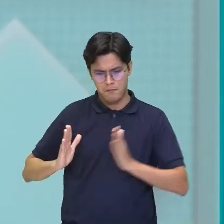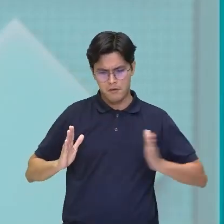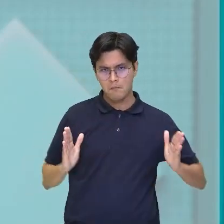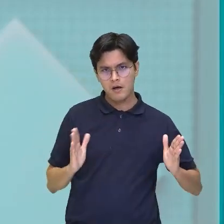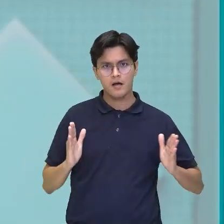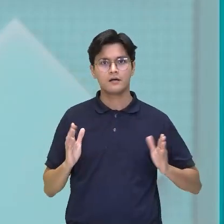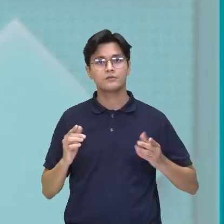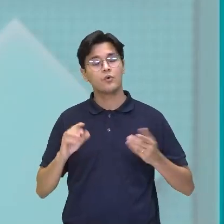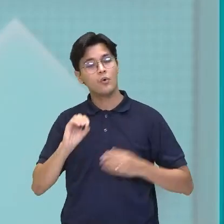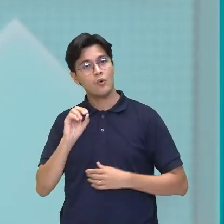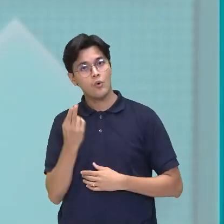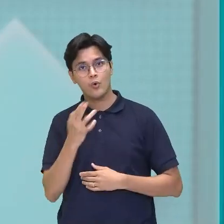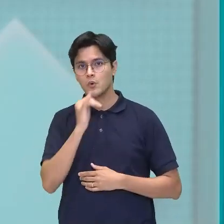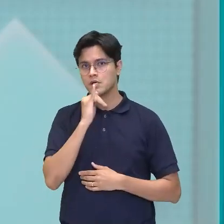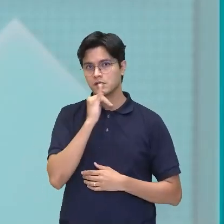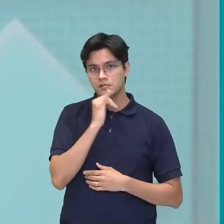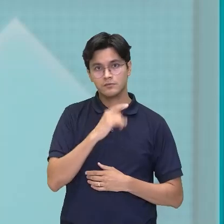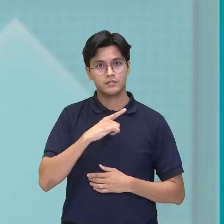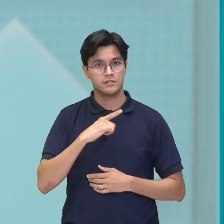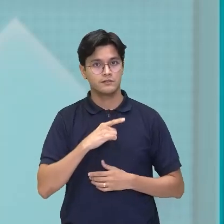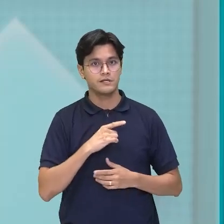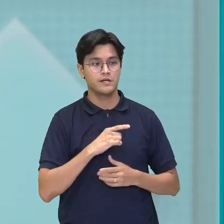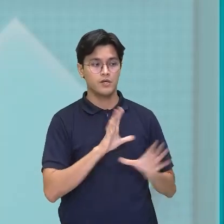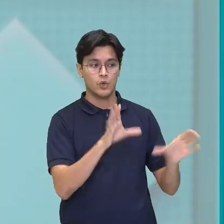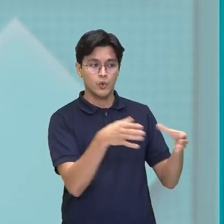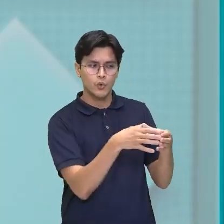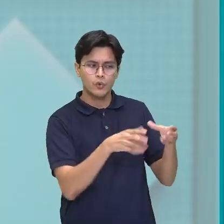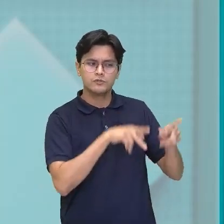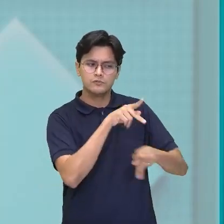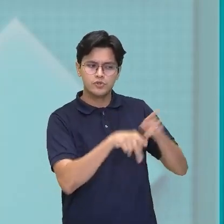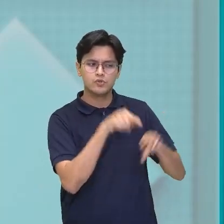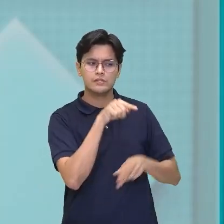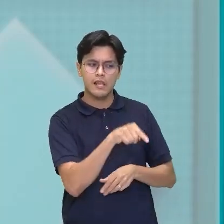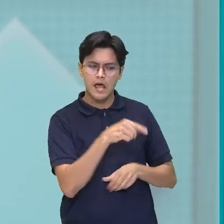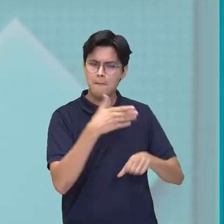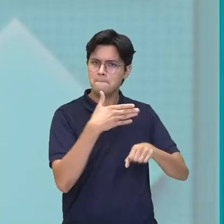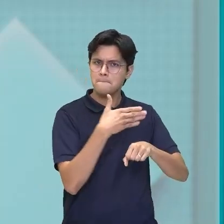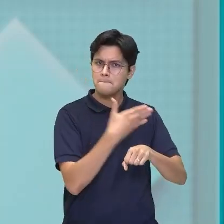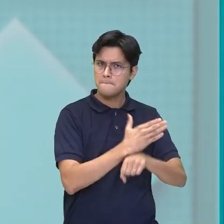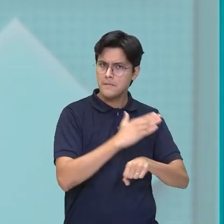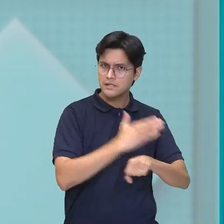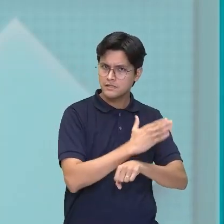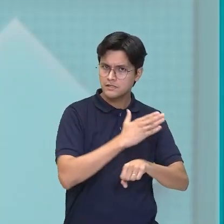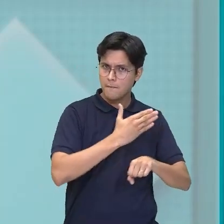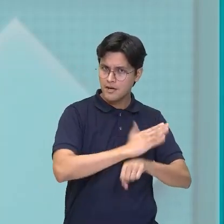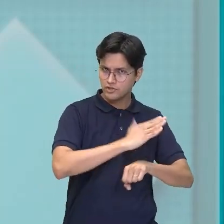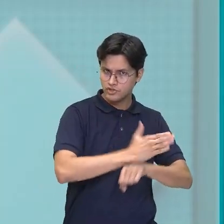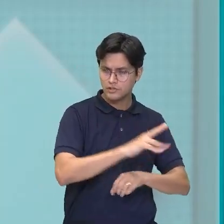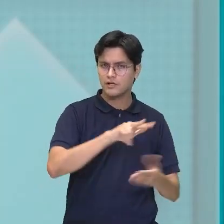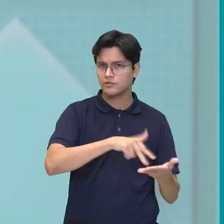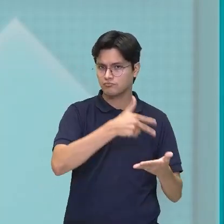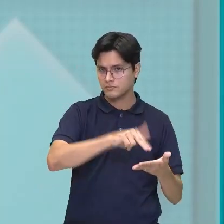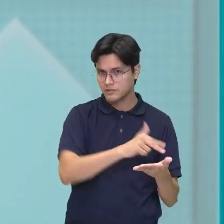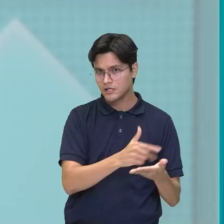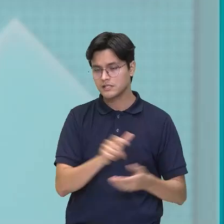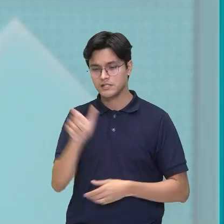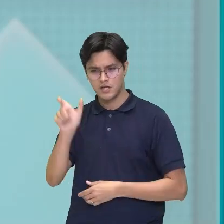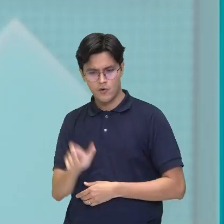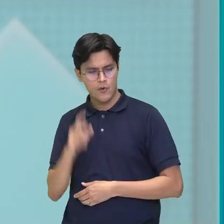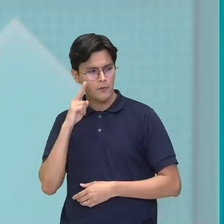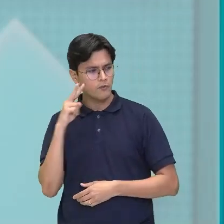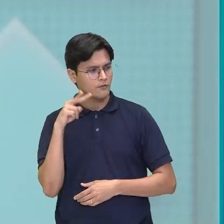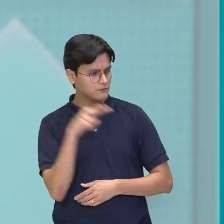O que é a observação? As pessoas estão dançando aquela tradição, aquela dança, e aí a pessoa